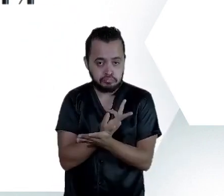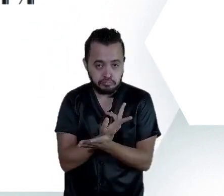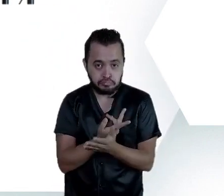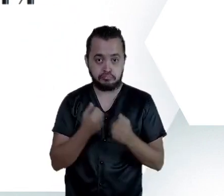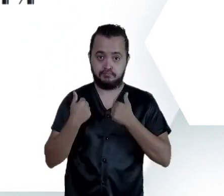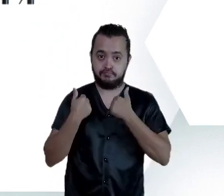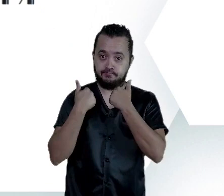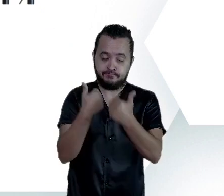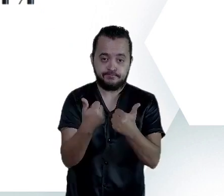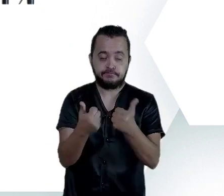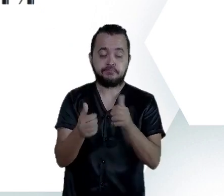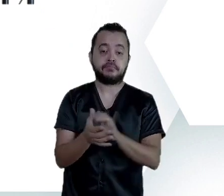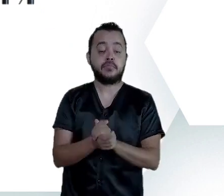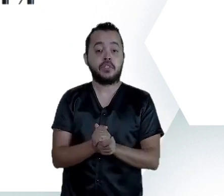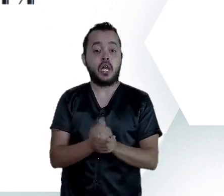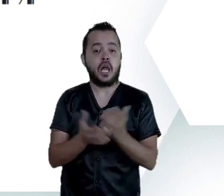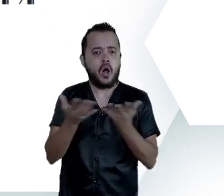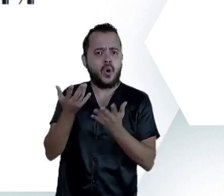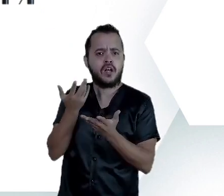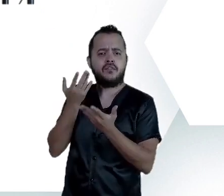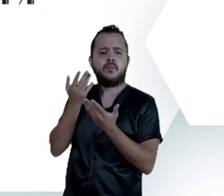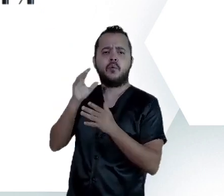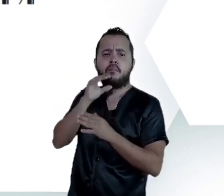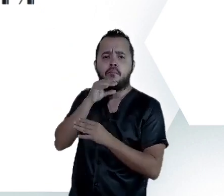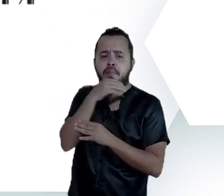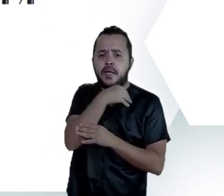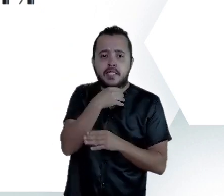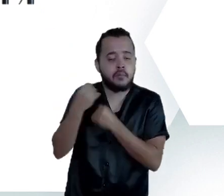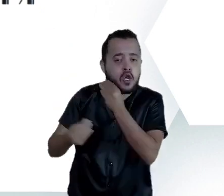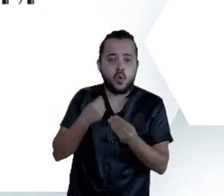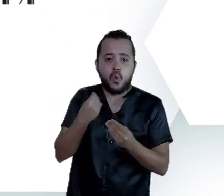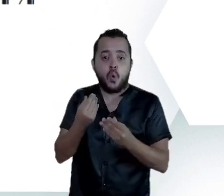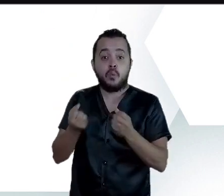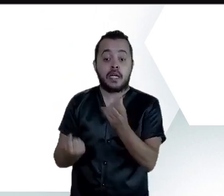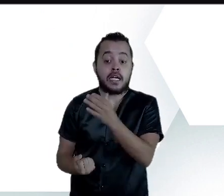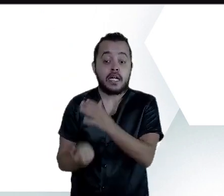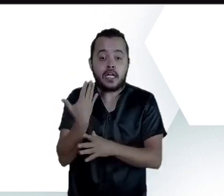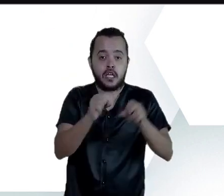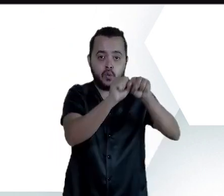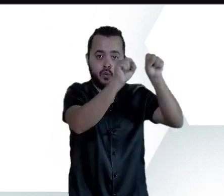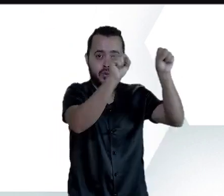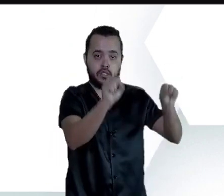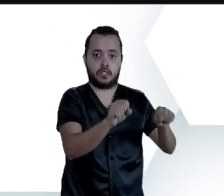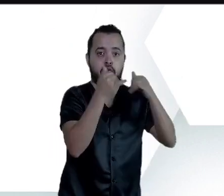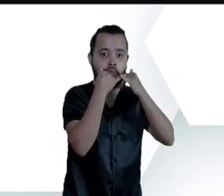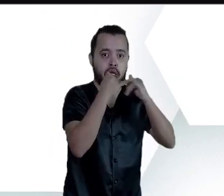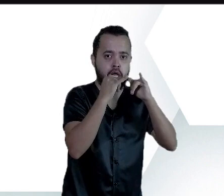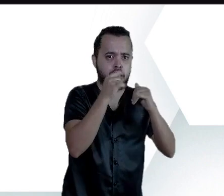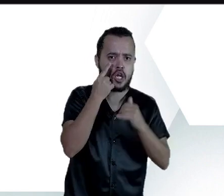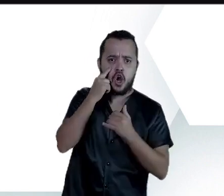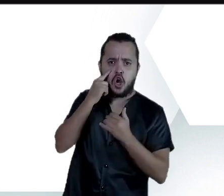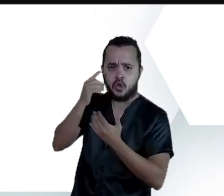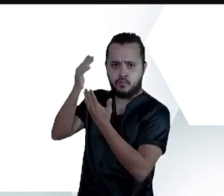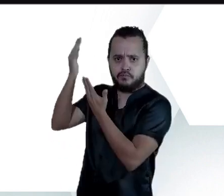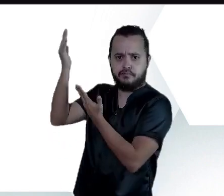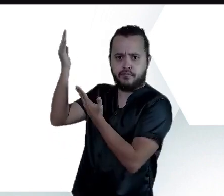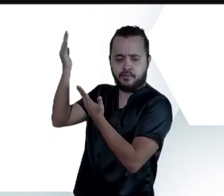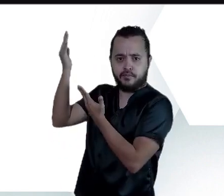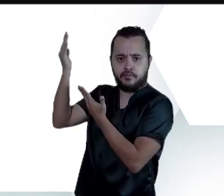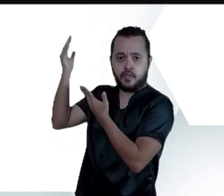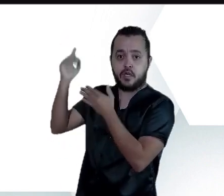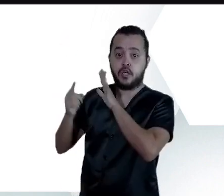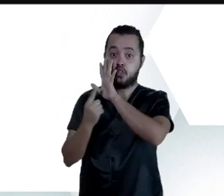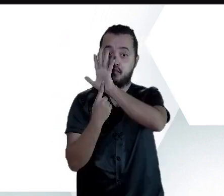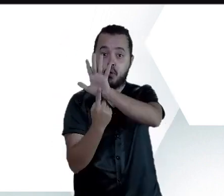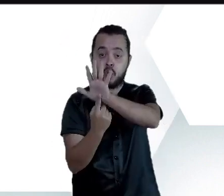seguimento então, nós podemos ver como que forma-se o circuito elétrico. Nesse caso daqui, nós trouxemos